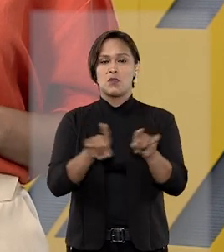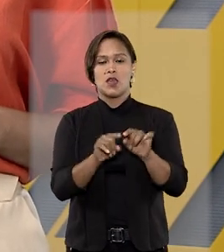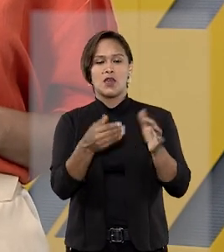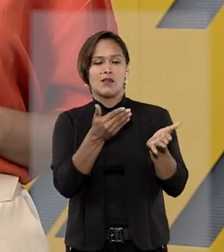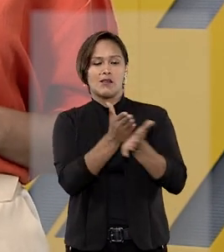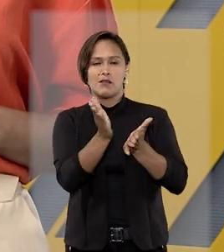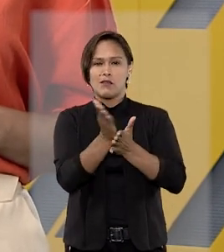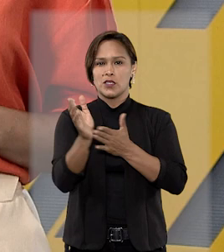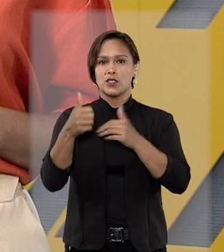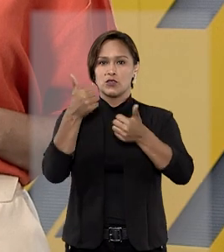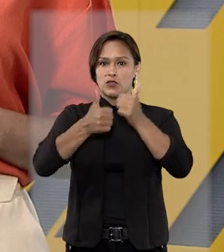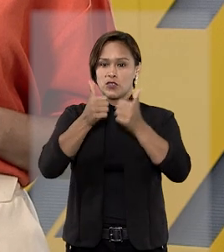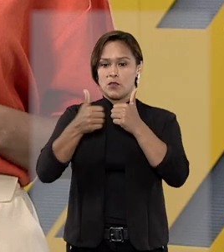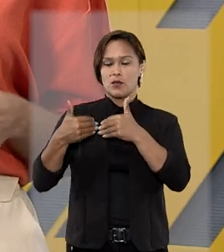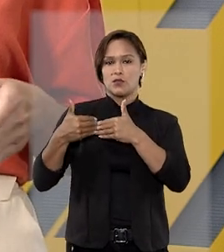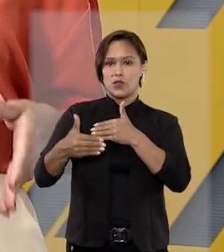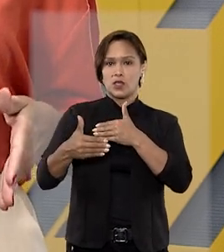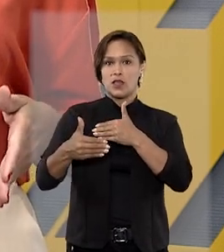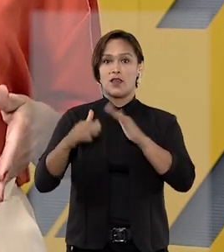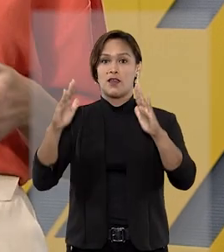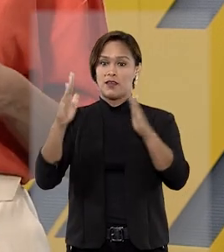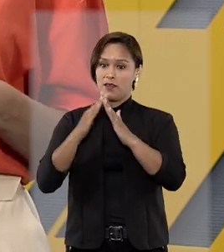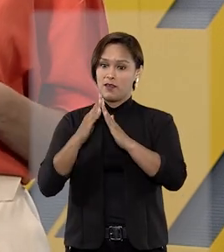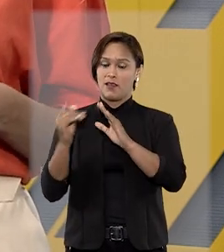arcou com despesas de transporte no trajeto